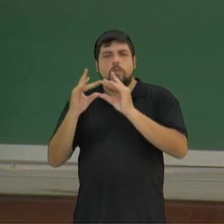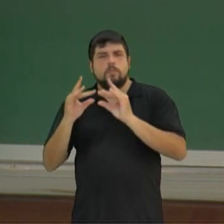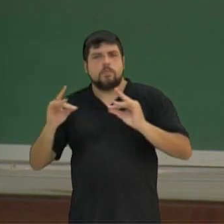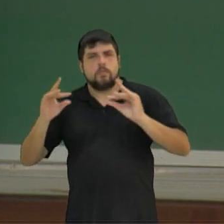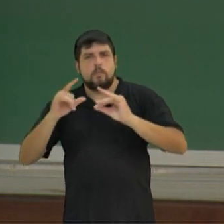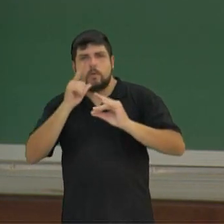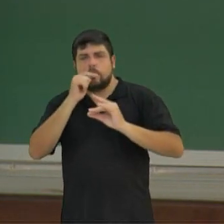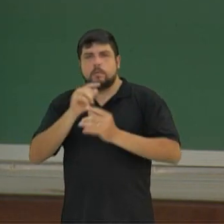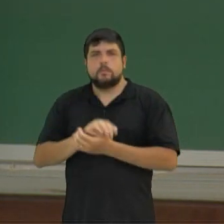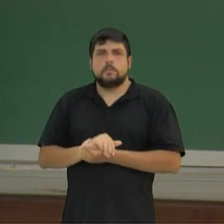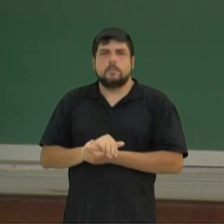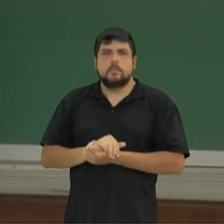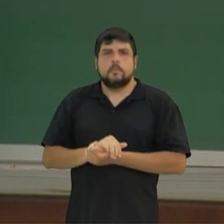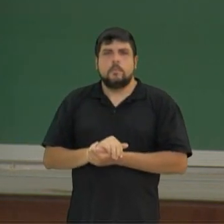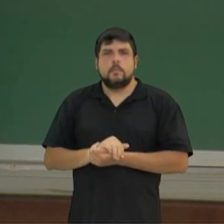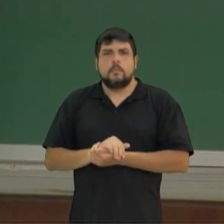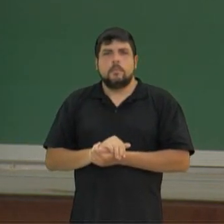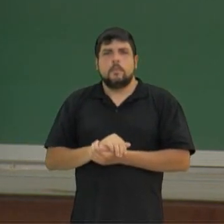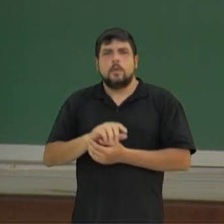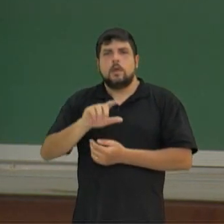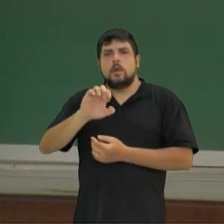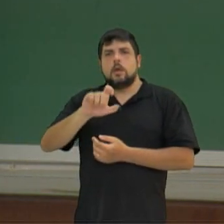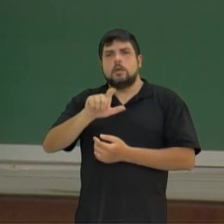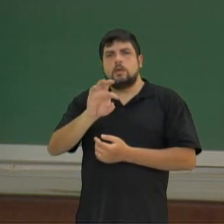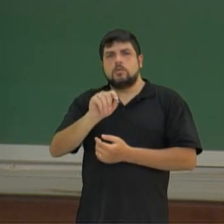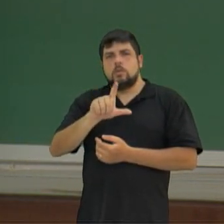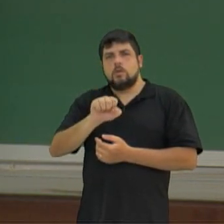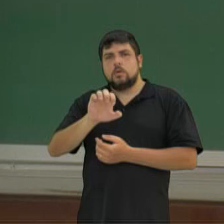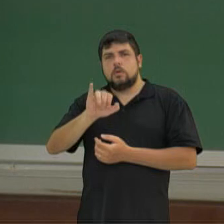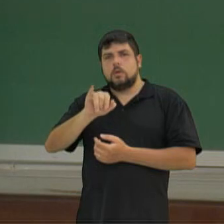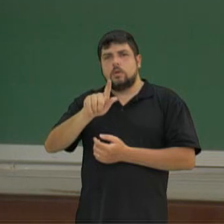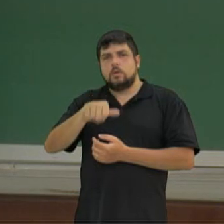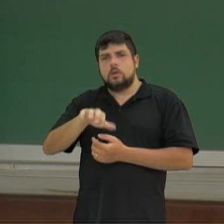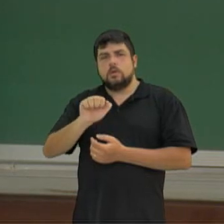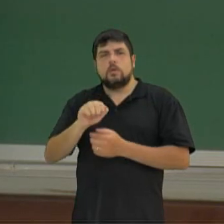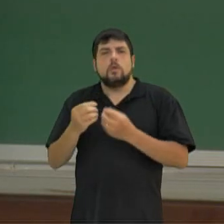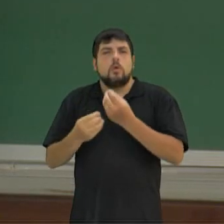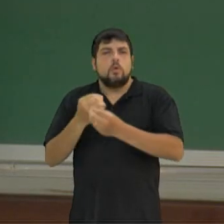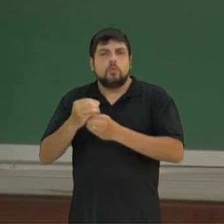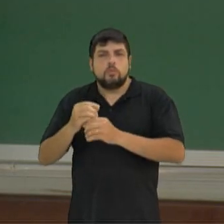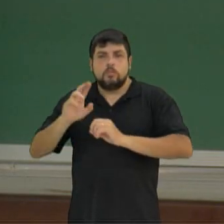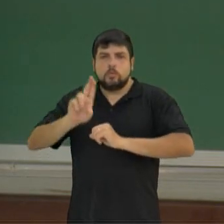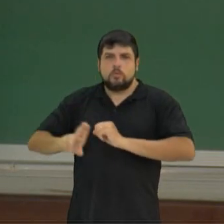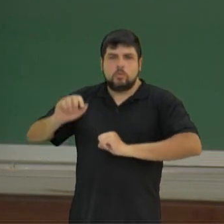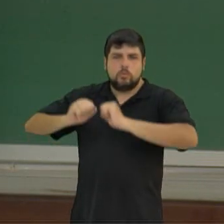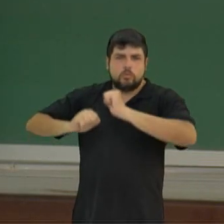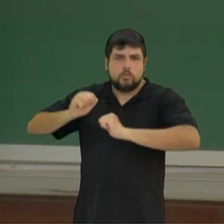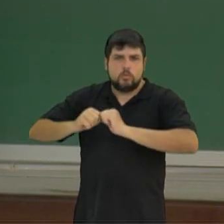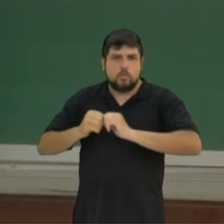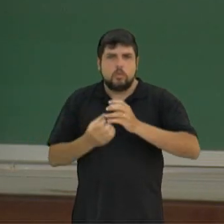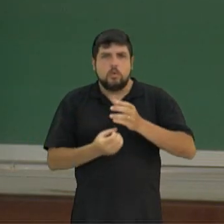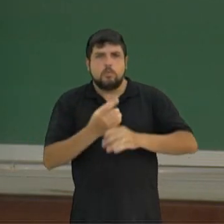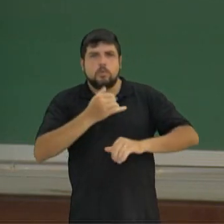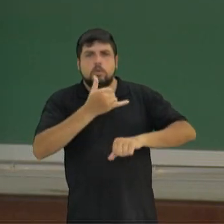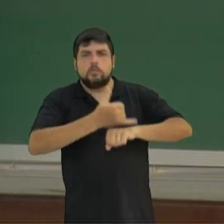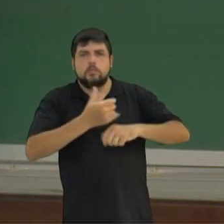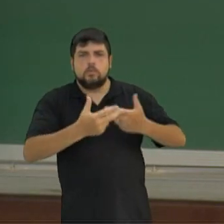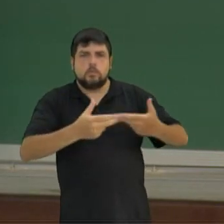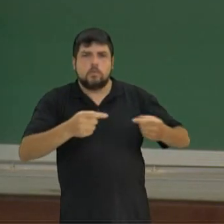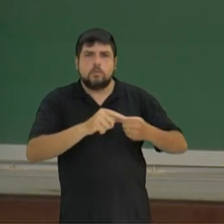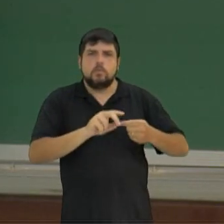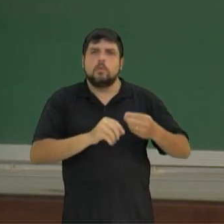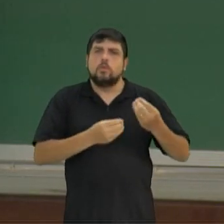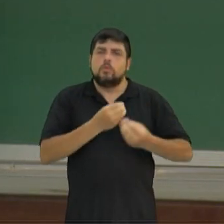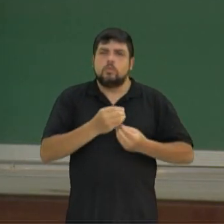solução aquosa. A eletrólise ígnea é usada na indústria para produzir metais puros, como por exemplo a gente faz a eletrólise